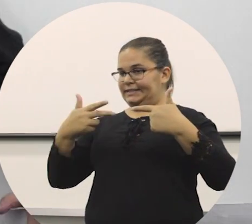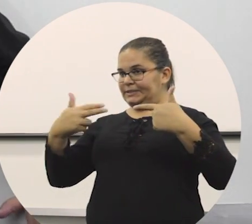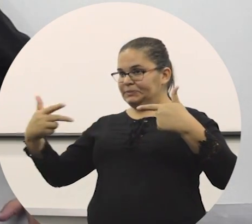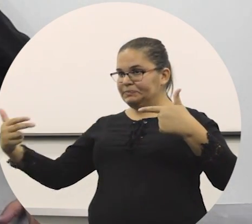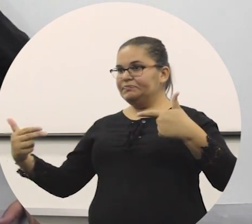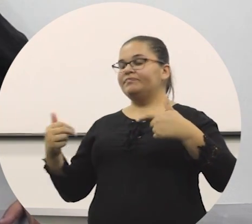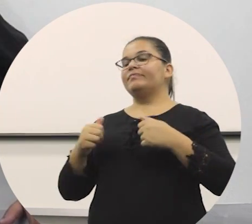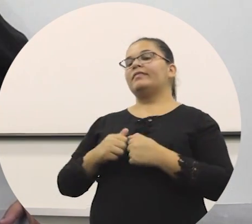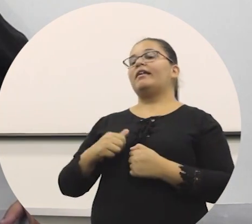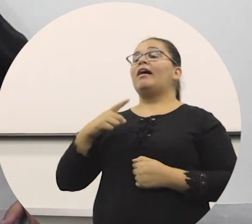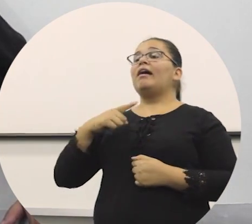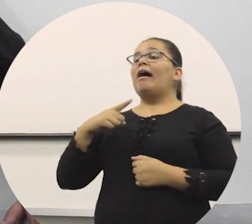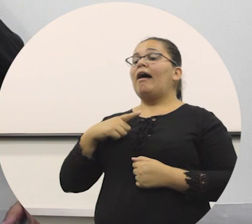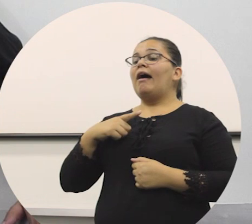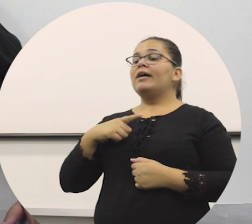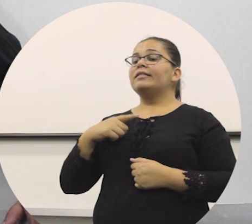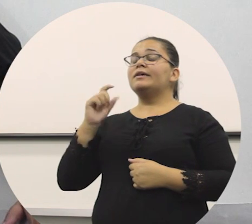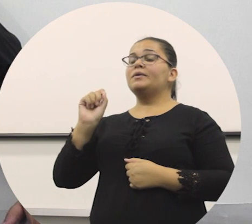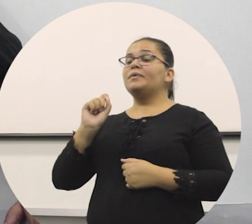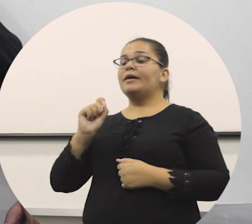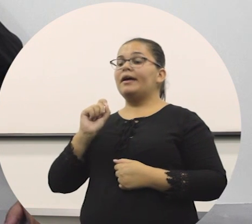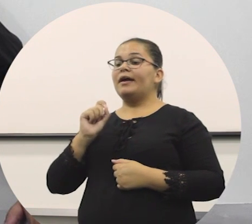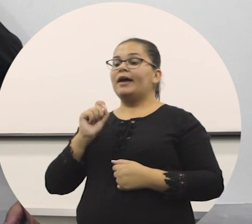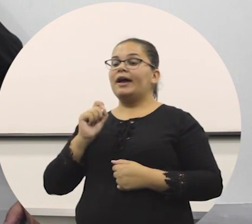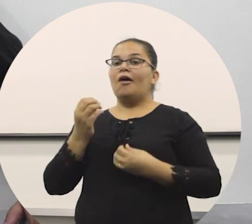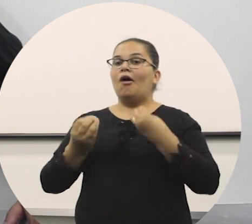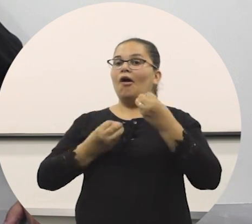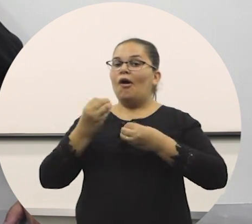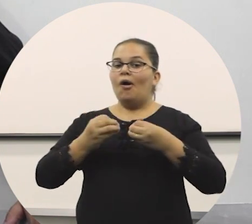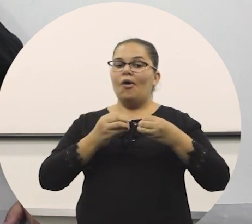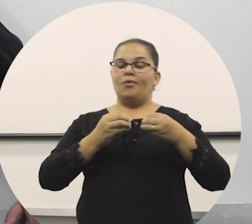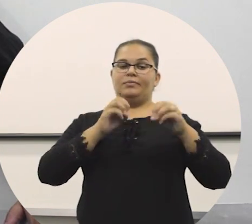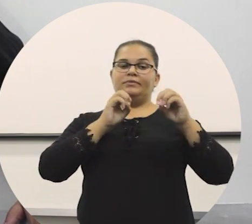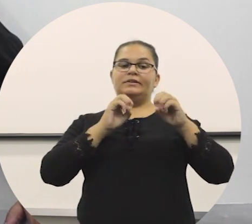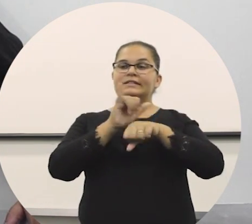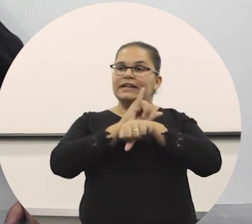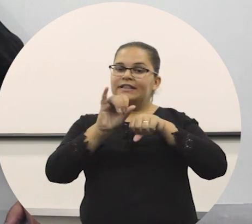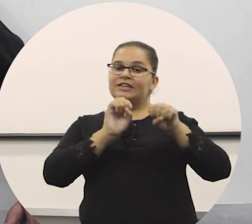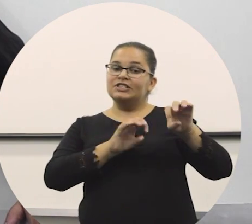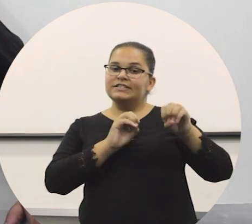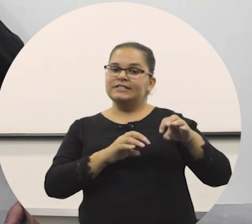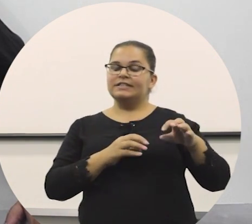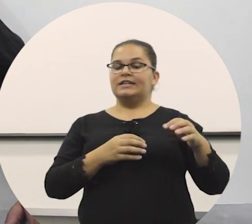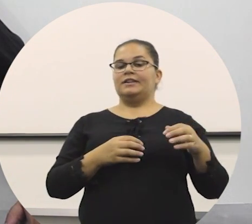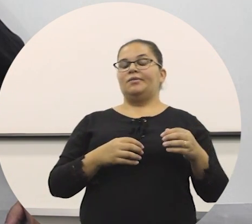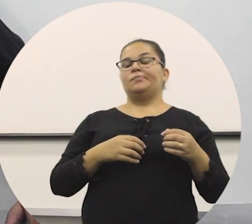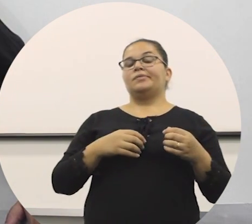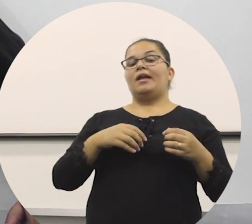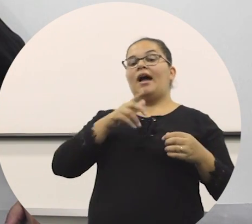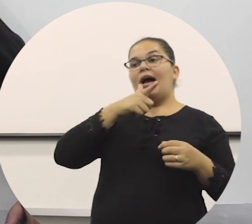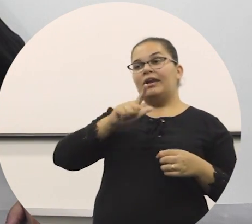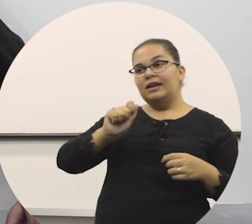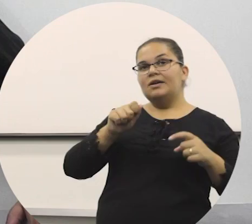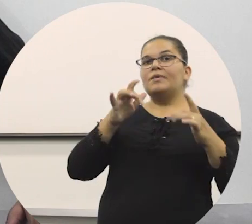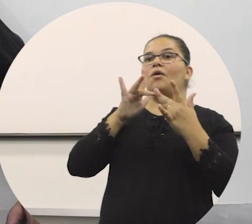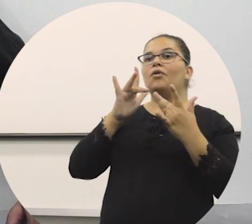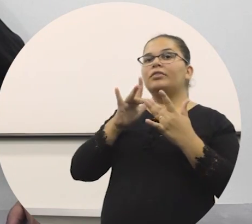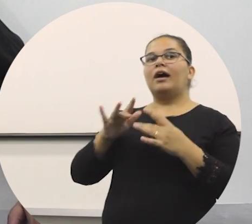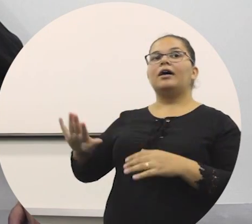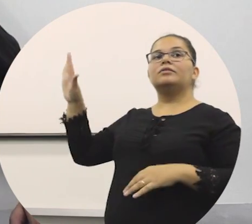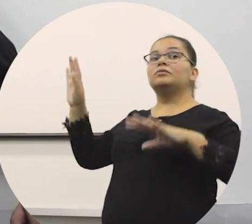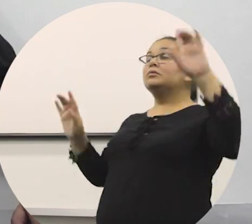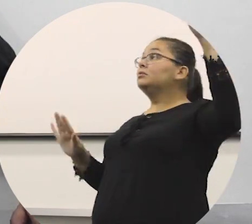Isso tem a ver com um processo também de ensino de uma língua, né? Essa exposição.